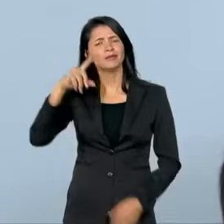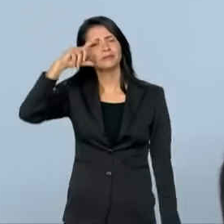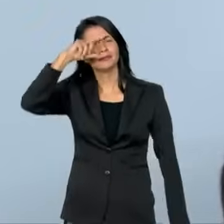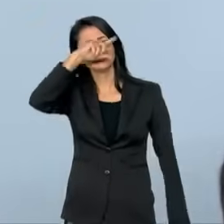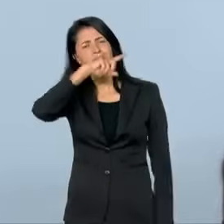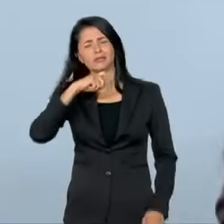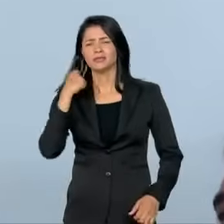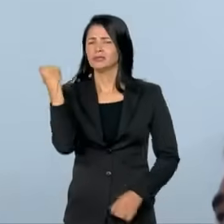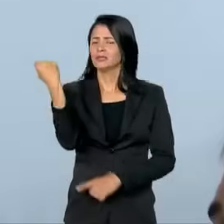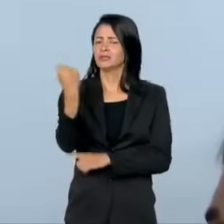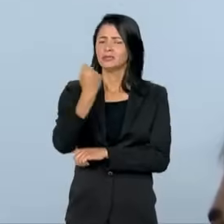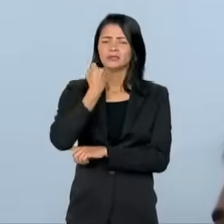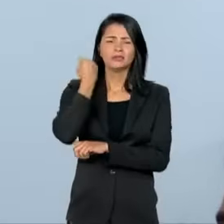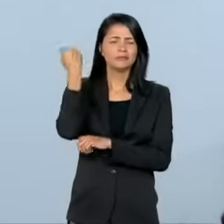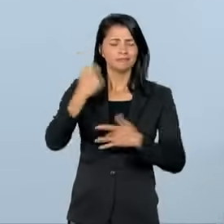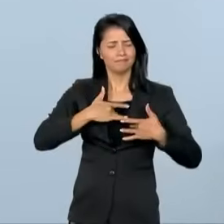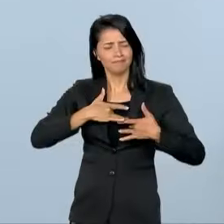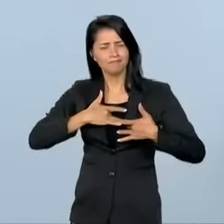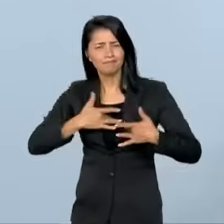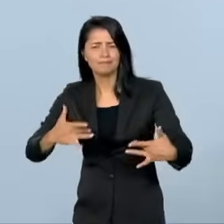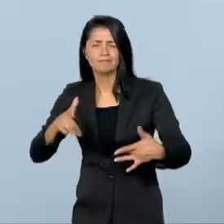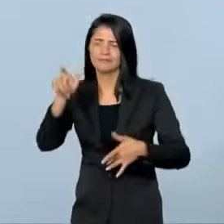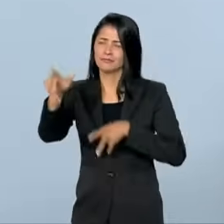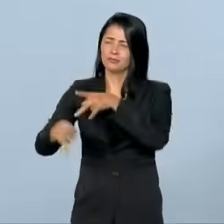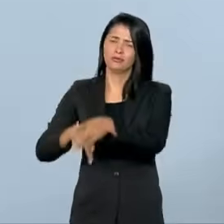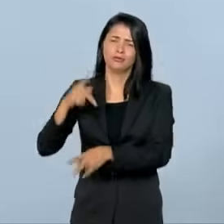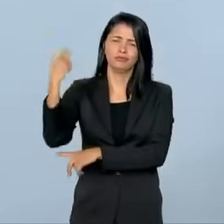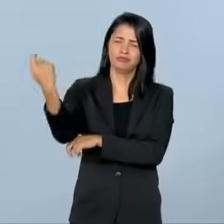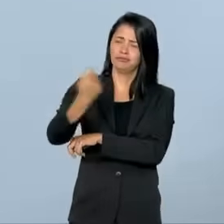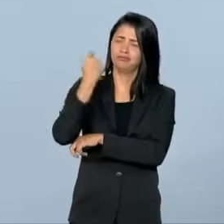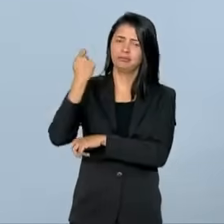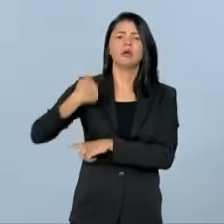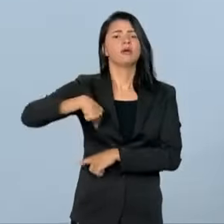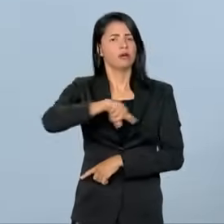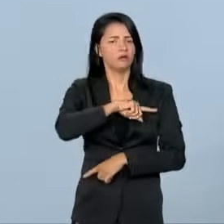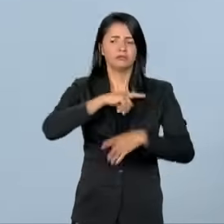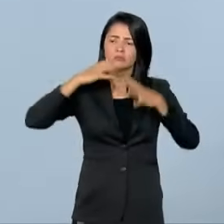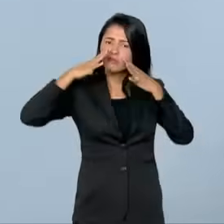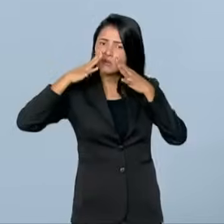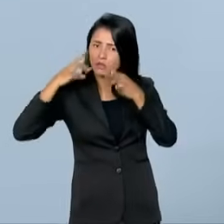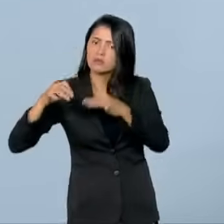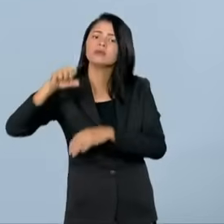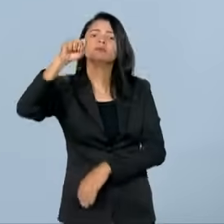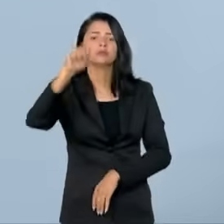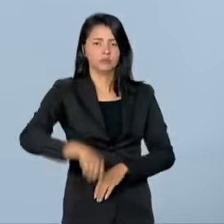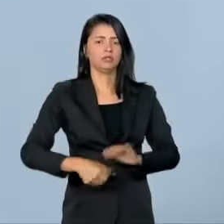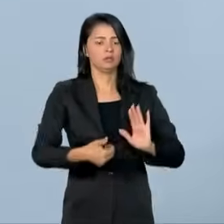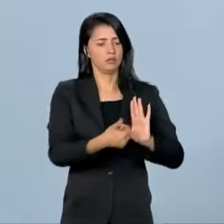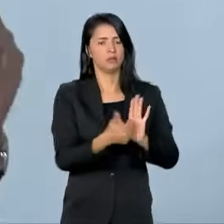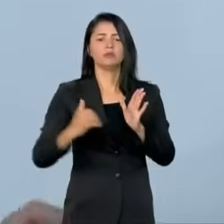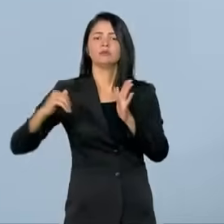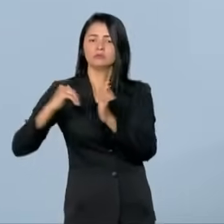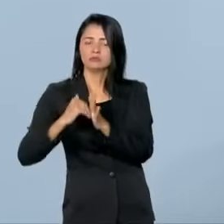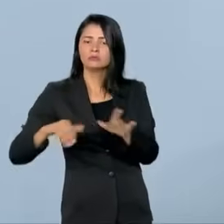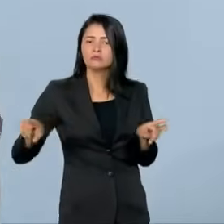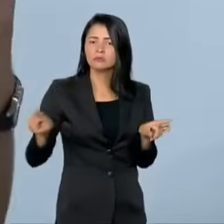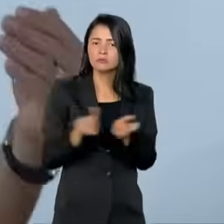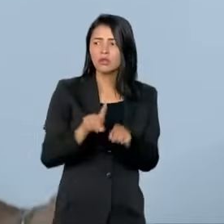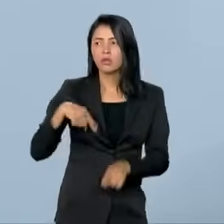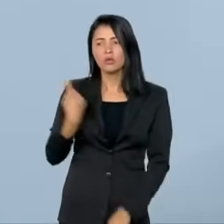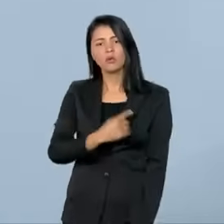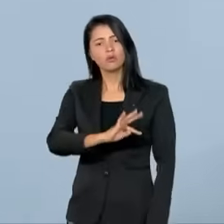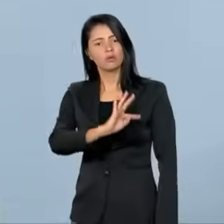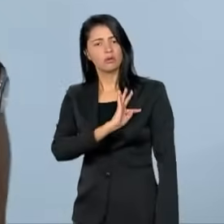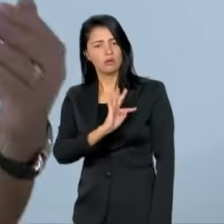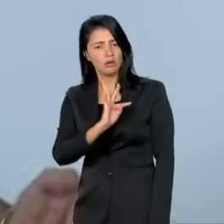aqui toda a solidariedade ao povo gaúcho, tem e terá muito a nossa atenção, tanto na Câmara quanto no Senado, os nossos técnicos,